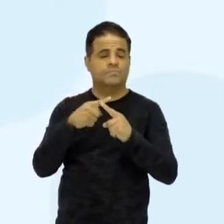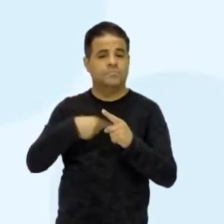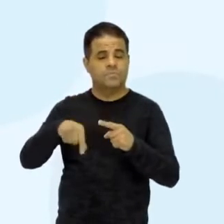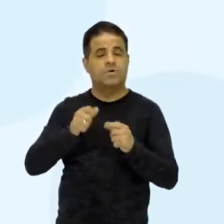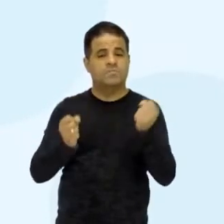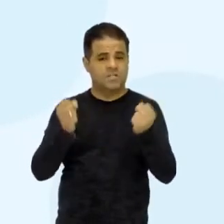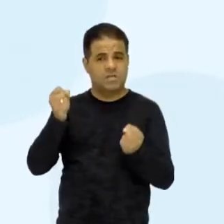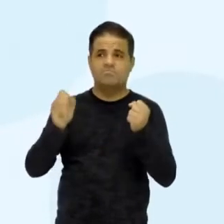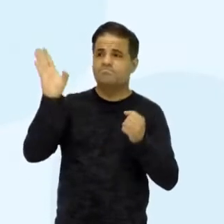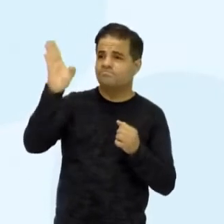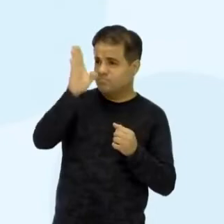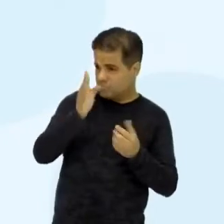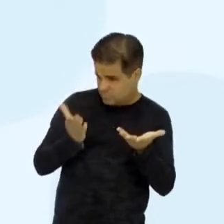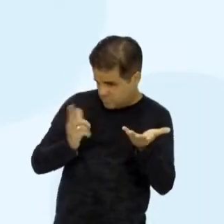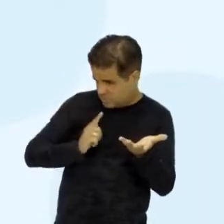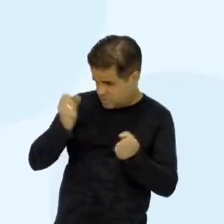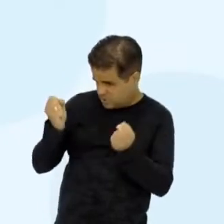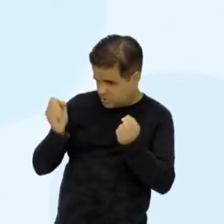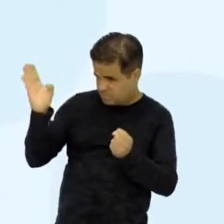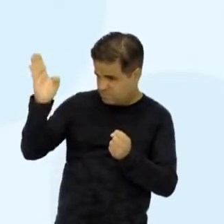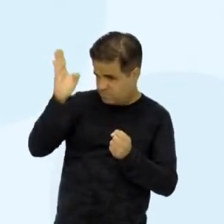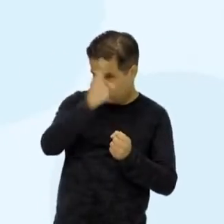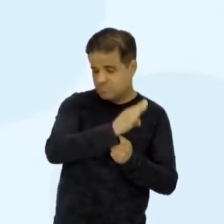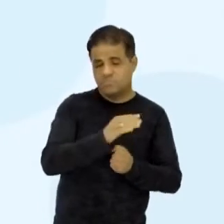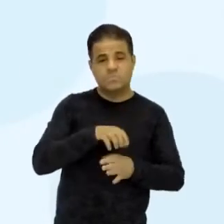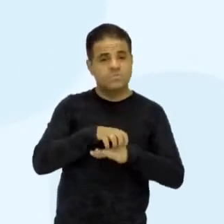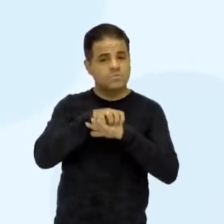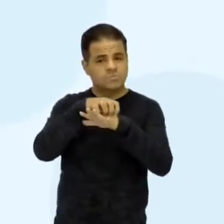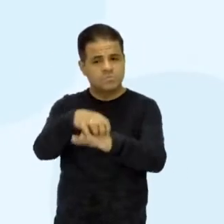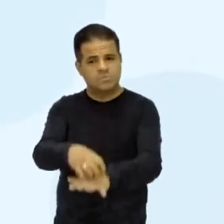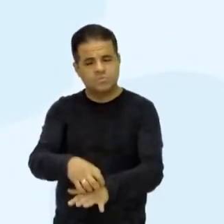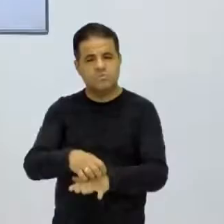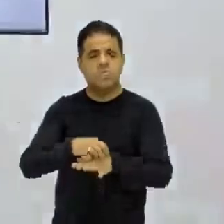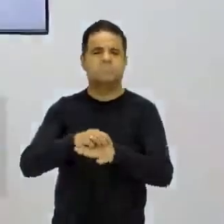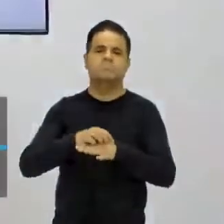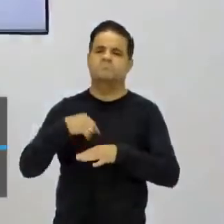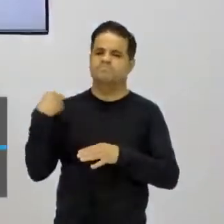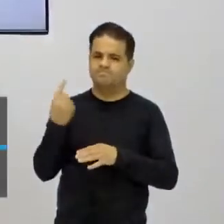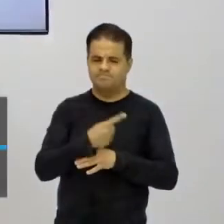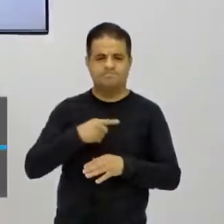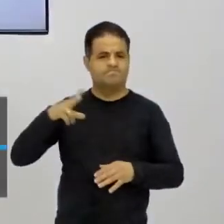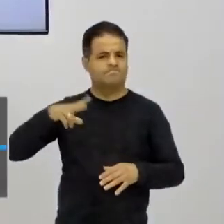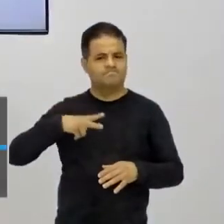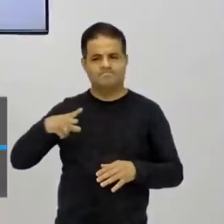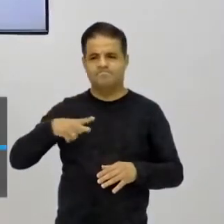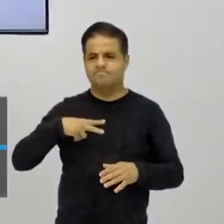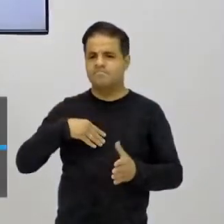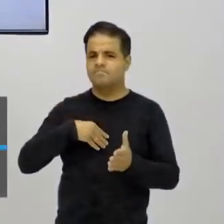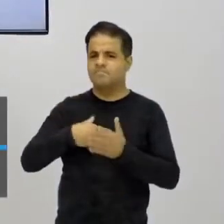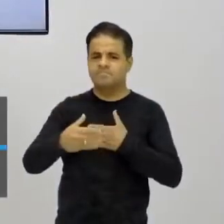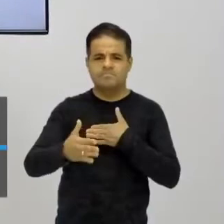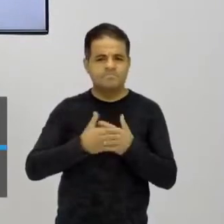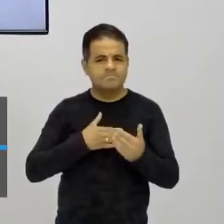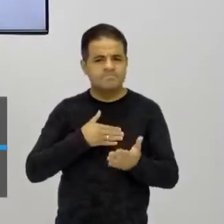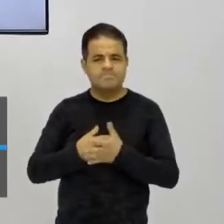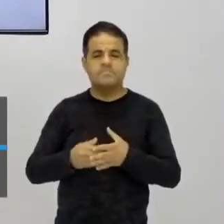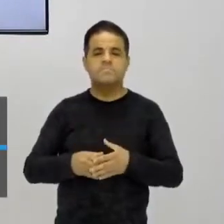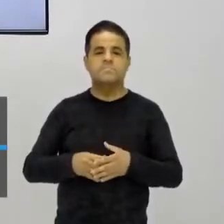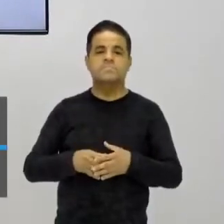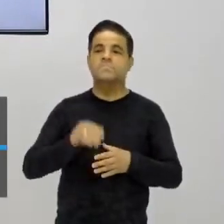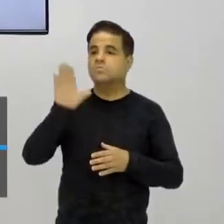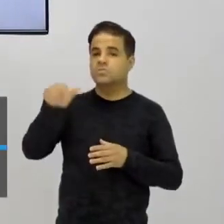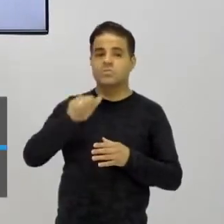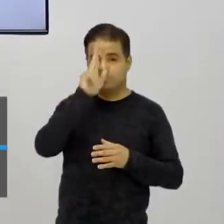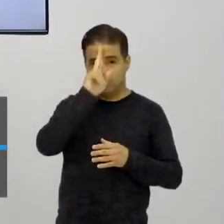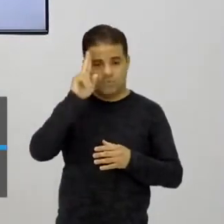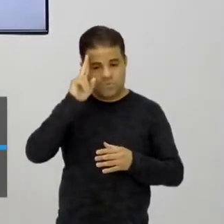anda de carro. Você não anda de carro, Edjoel? Sim. Transporte público, transporte particular, não importa, né? Eu chamo